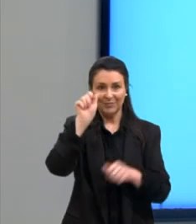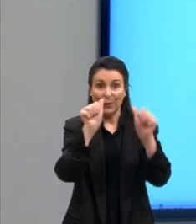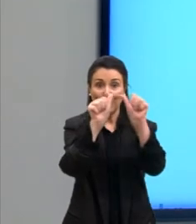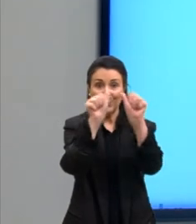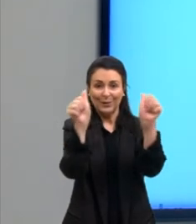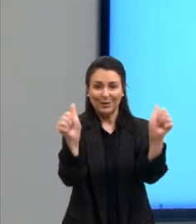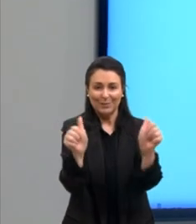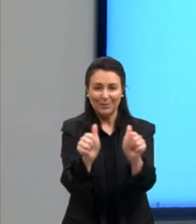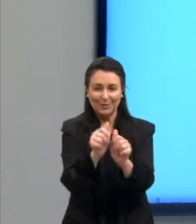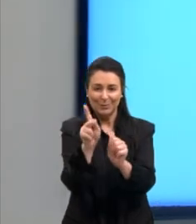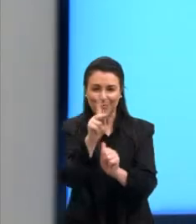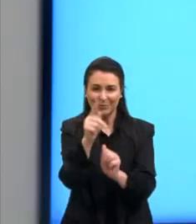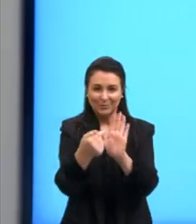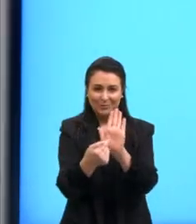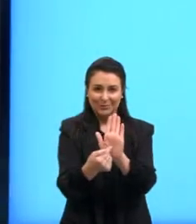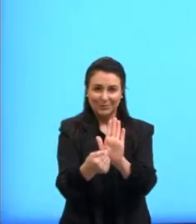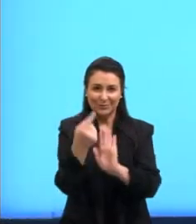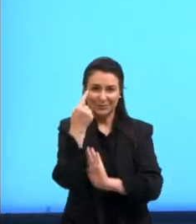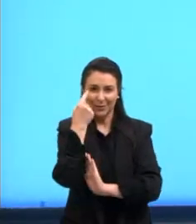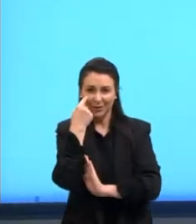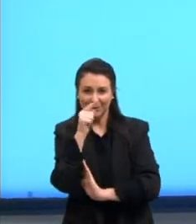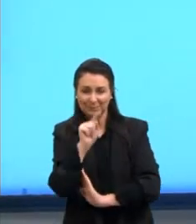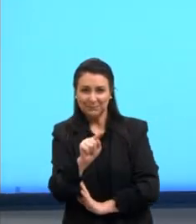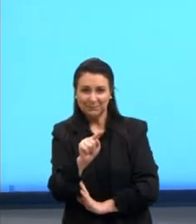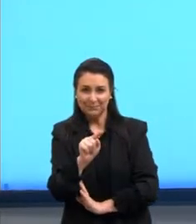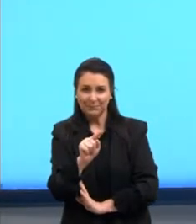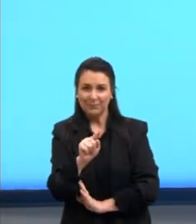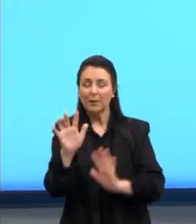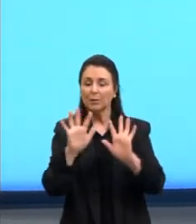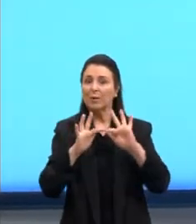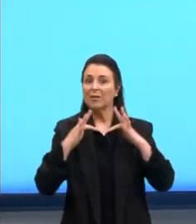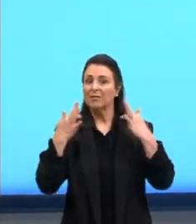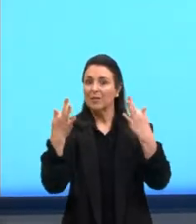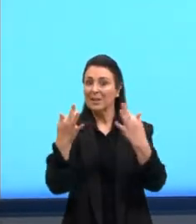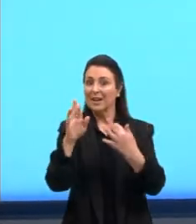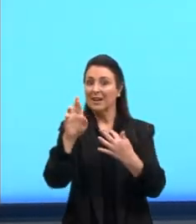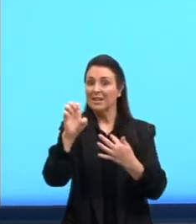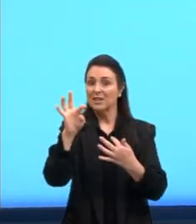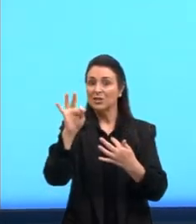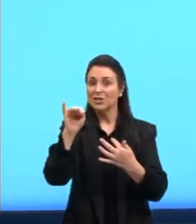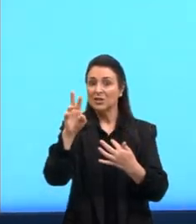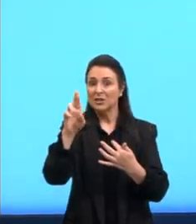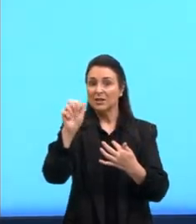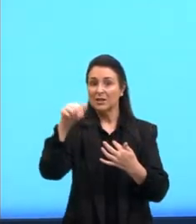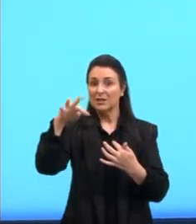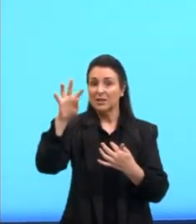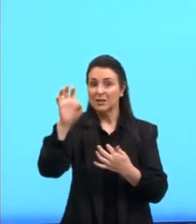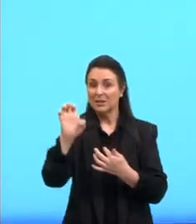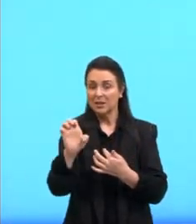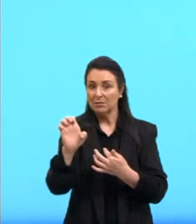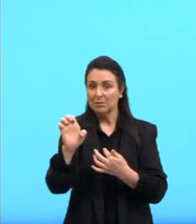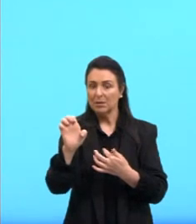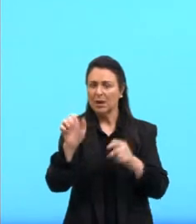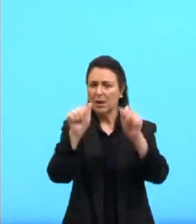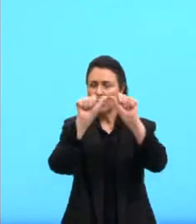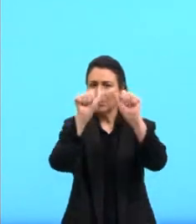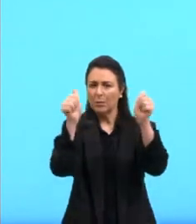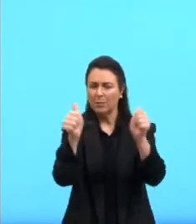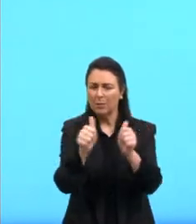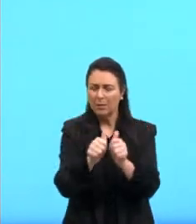imagem A gente tem uma imagem aqui ó pessoal de uma família retirante essa família de uma imagem do